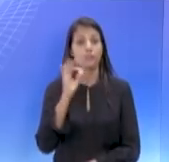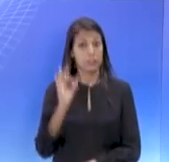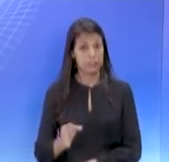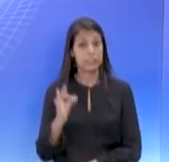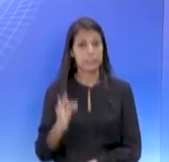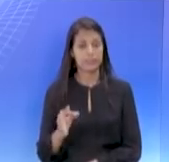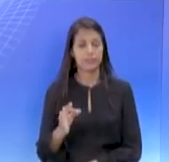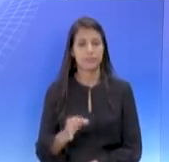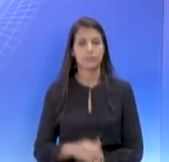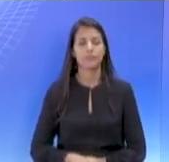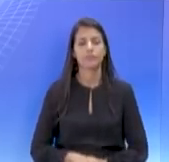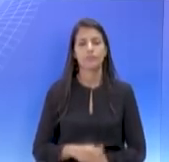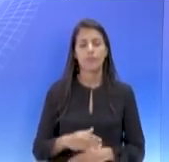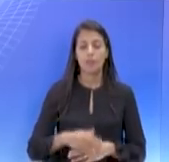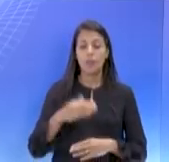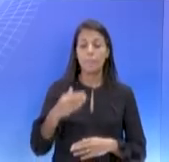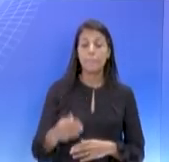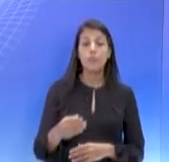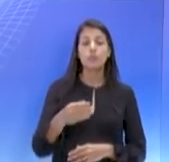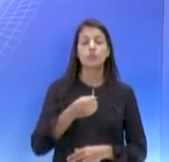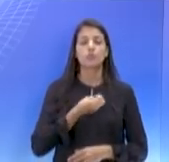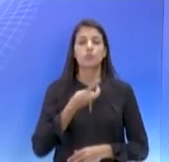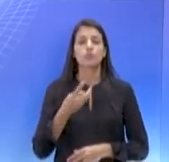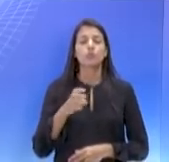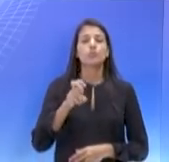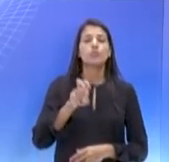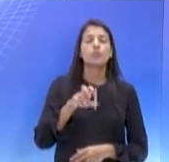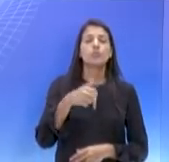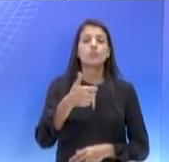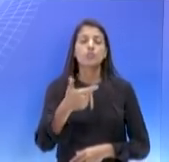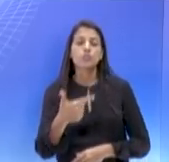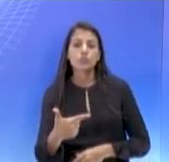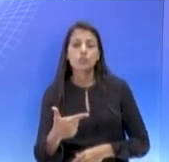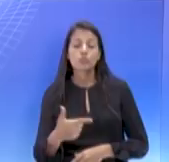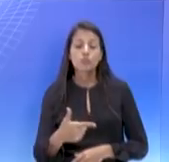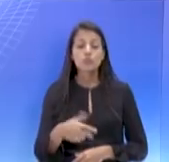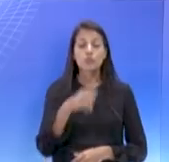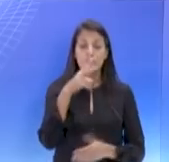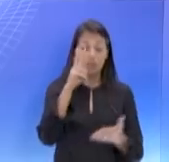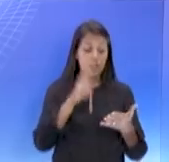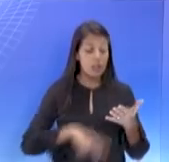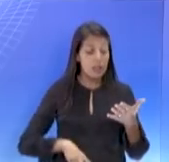Enem 2017, questão 52. Vamos ler o enunciado.